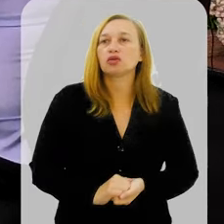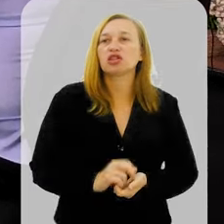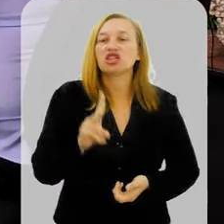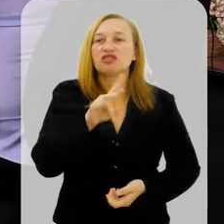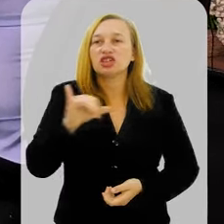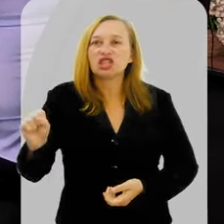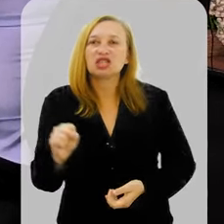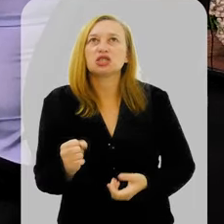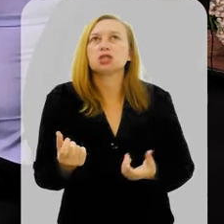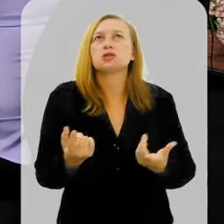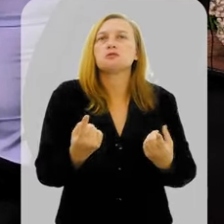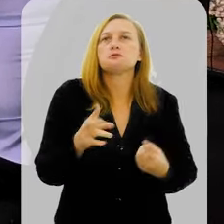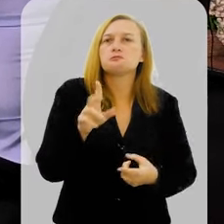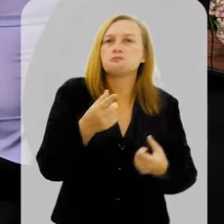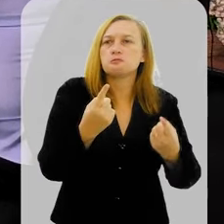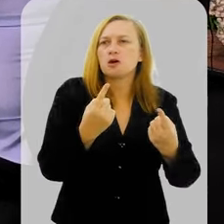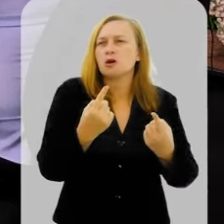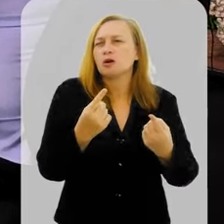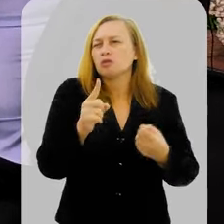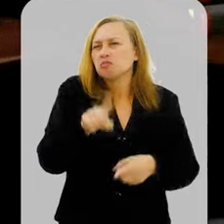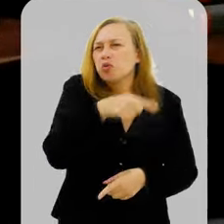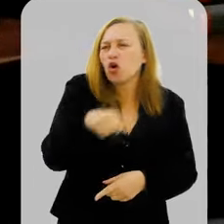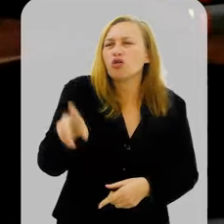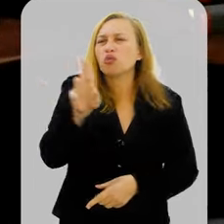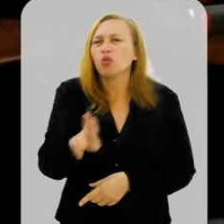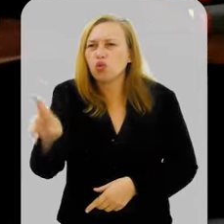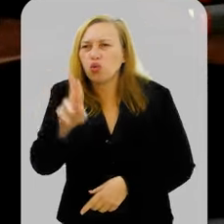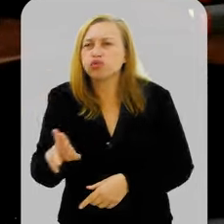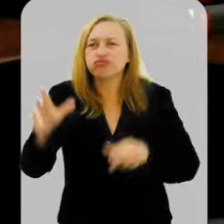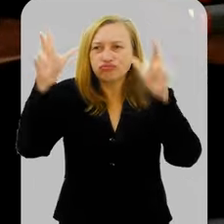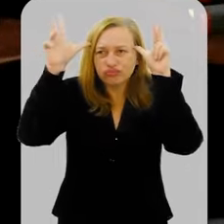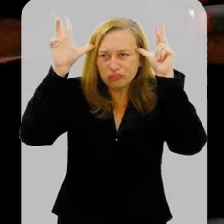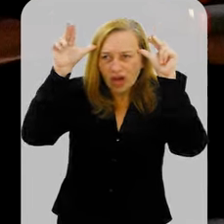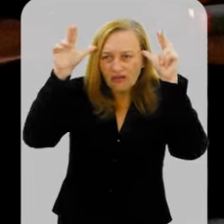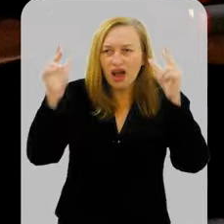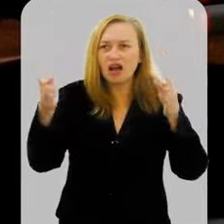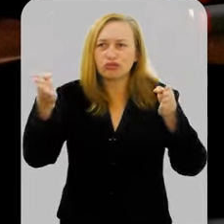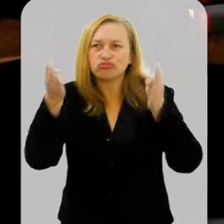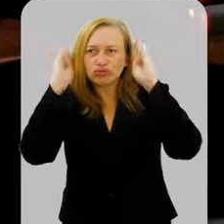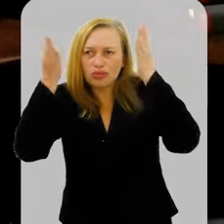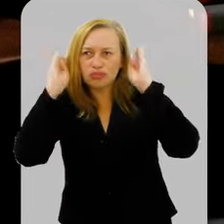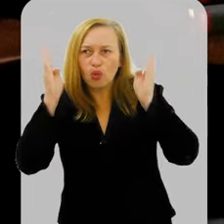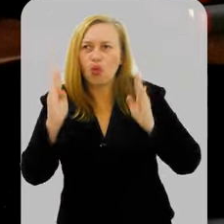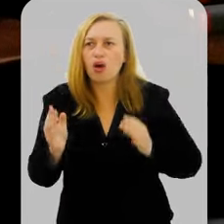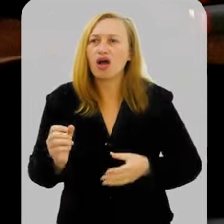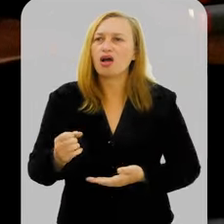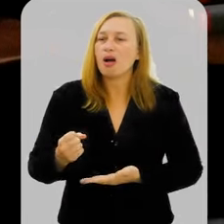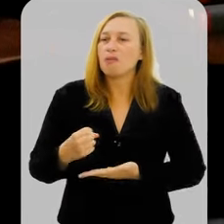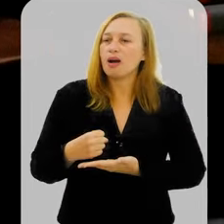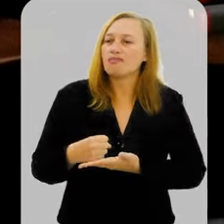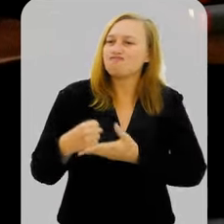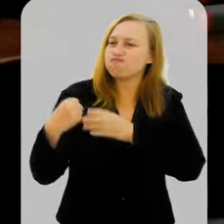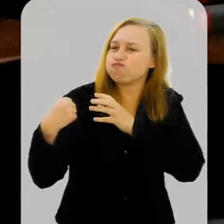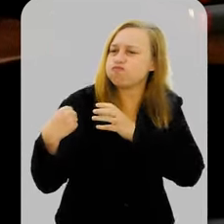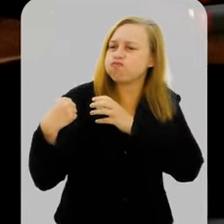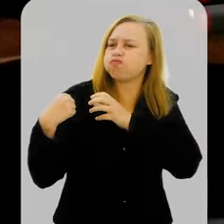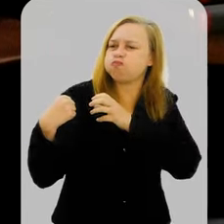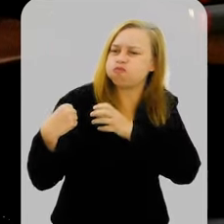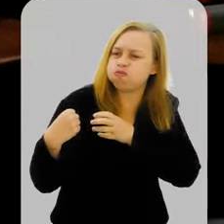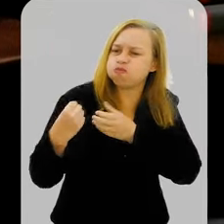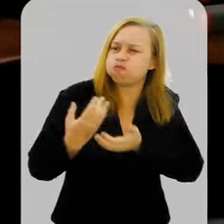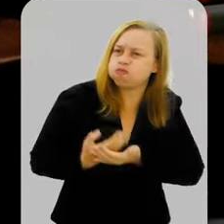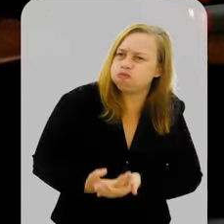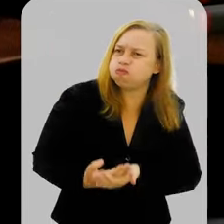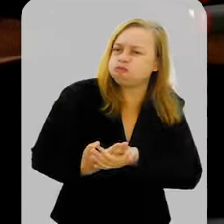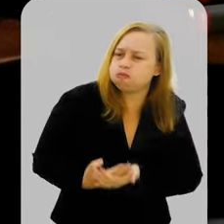muitas leis que proíbem o uso de cavalos, né, burros, enfim, em tração animal, para carregar peso,